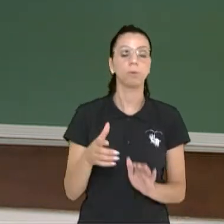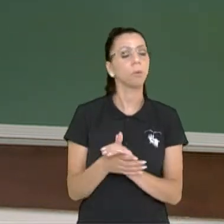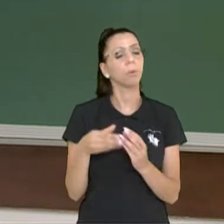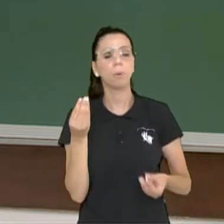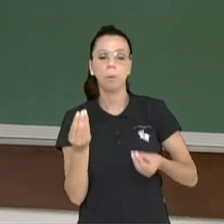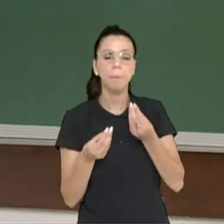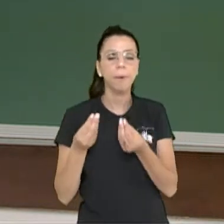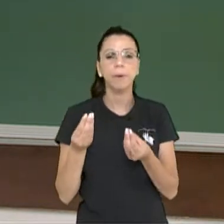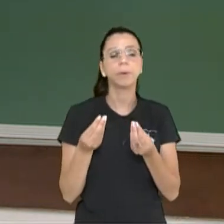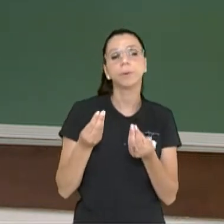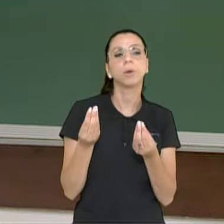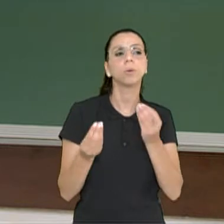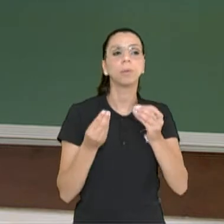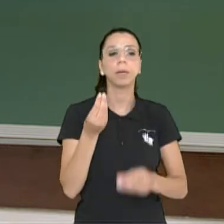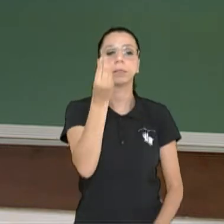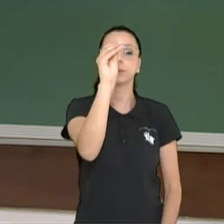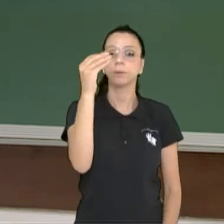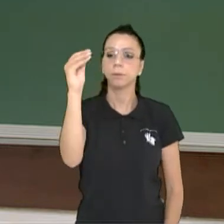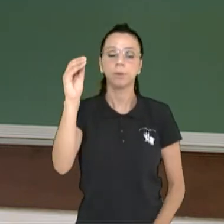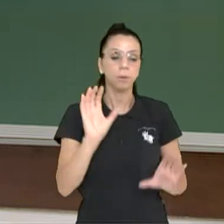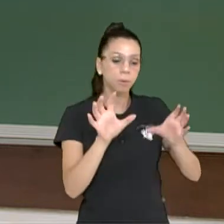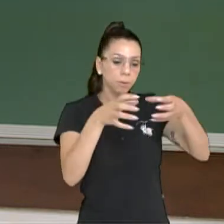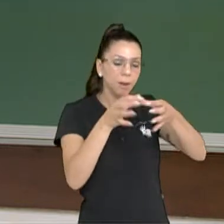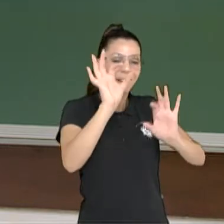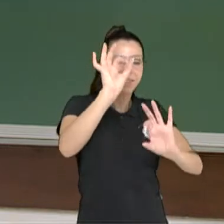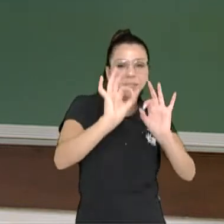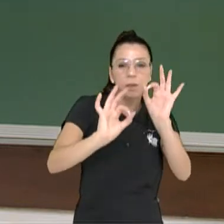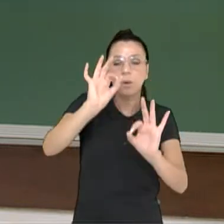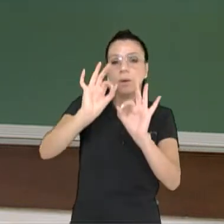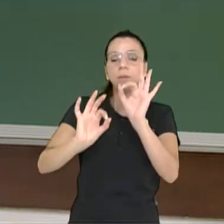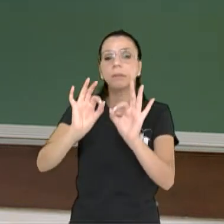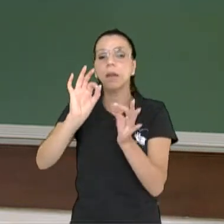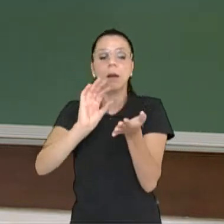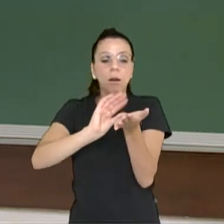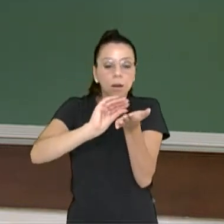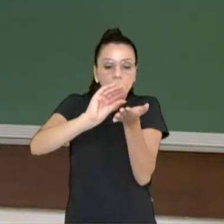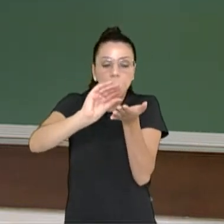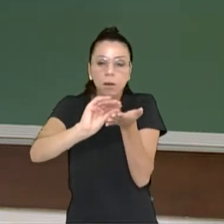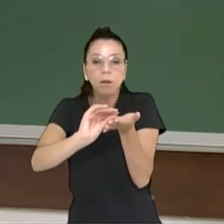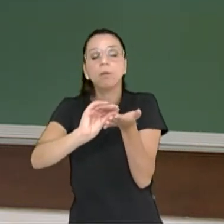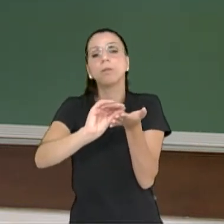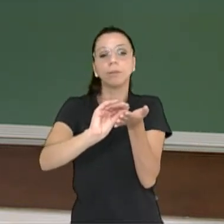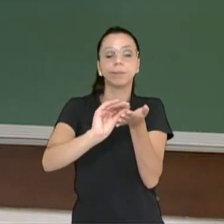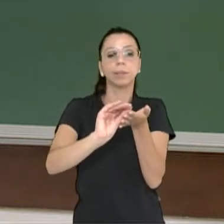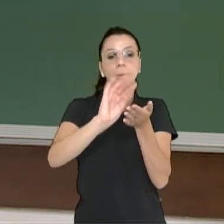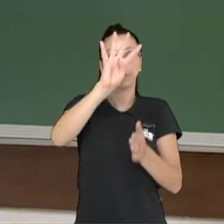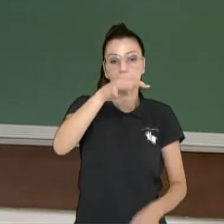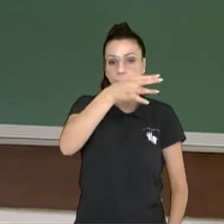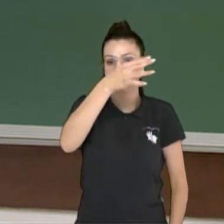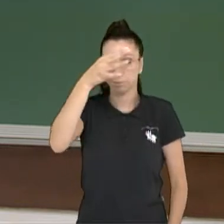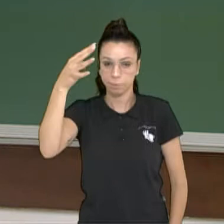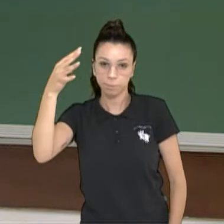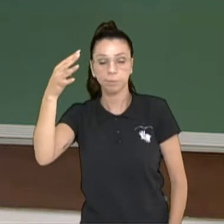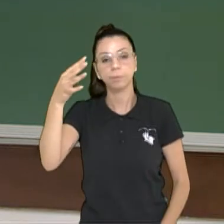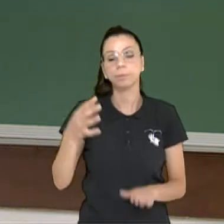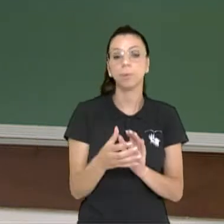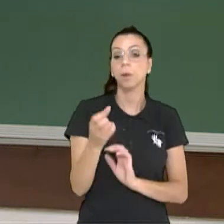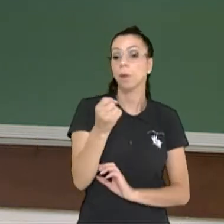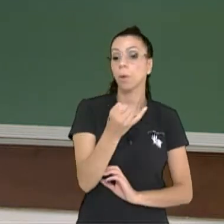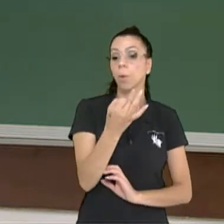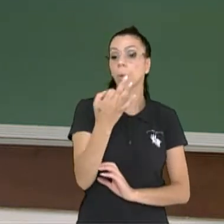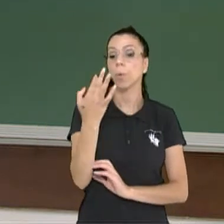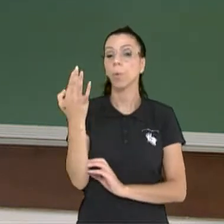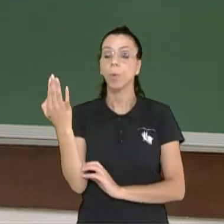consegue distribuir, organizar esses dados numa tabela de frequência. Então, a frequência é quantas